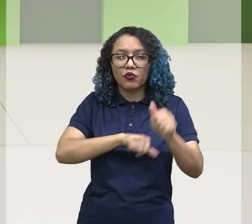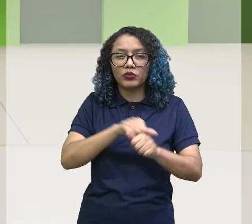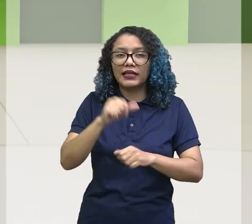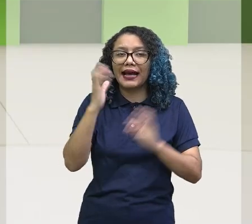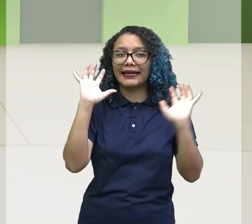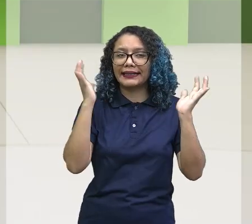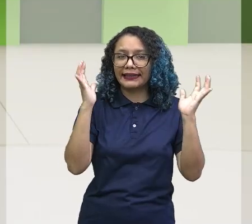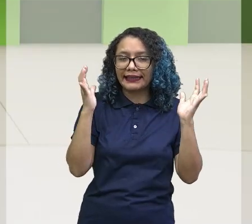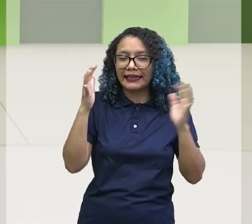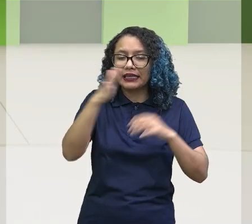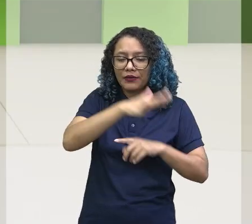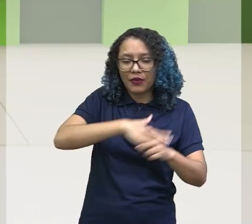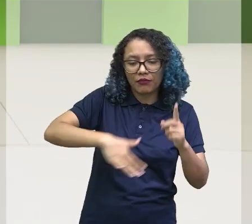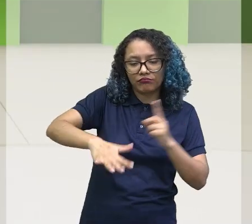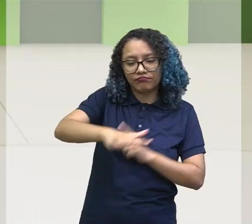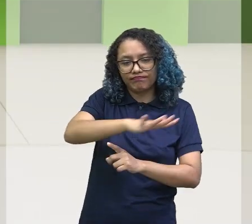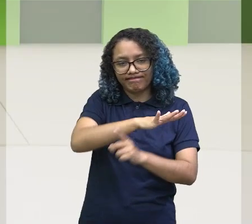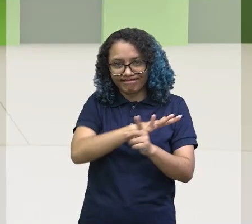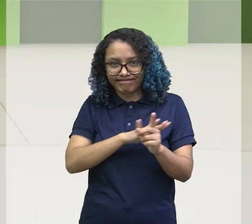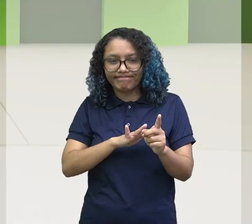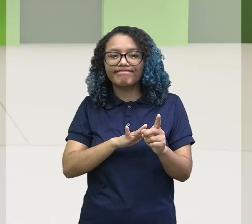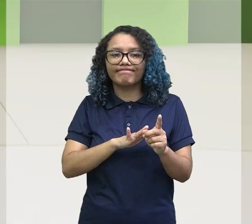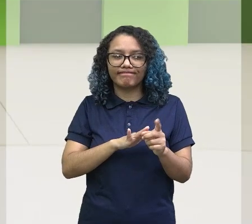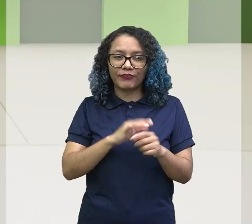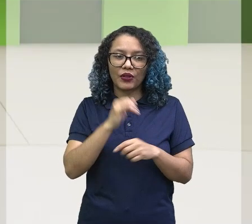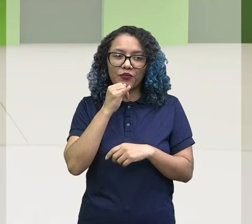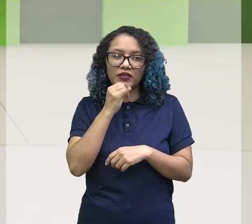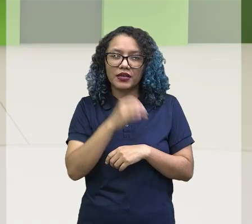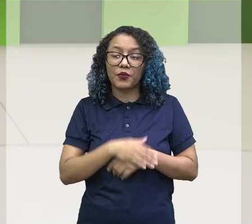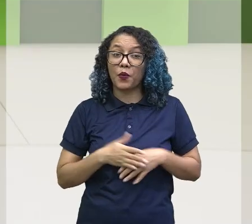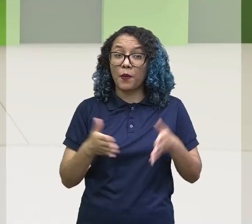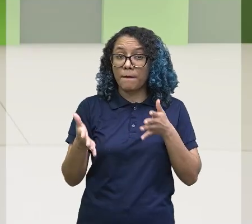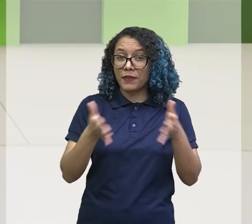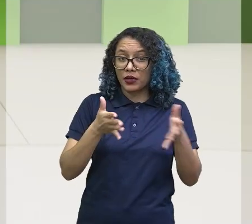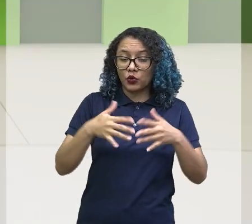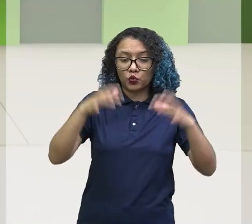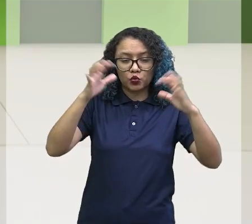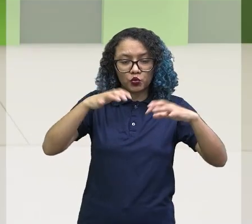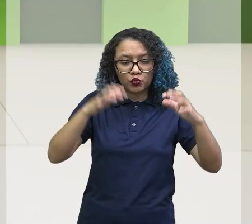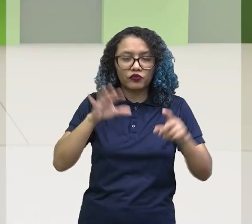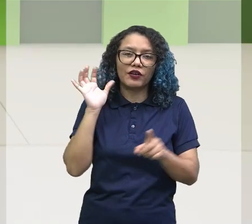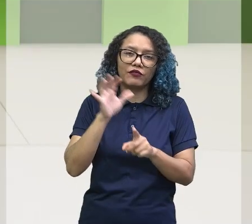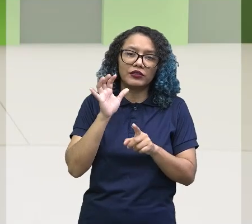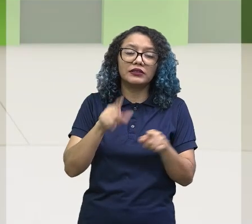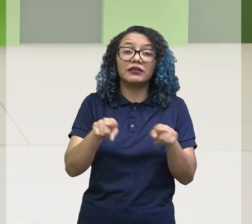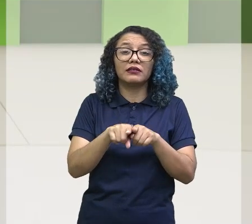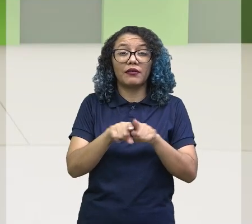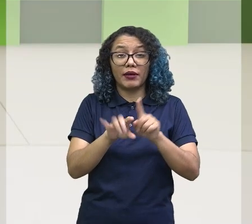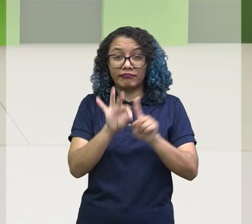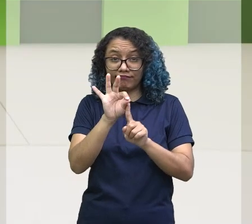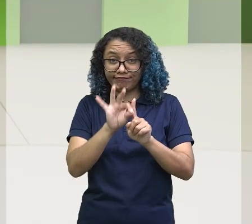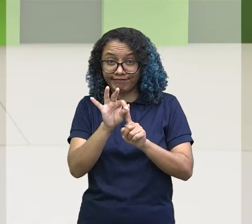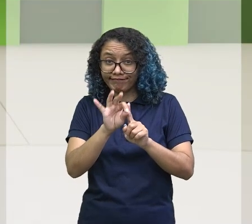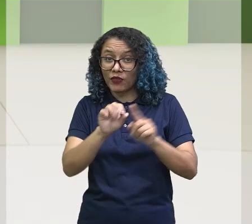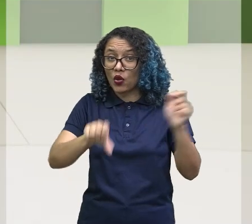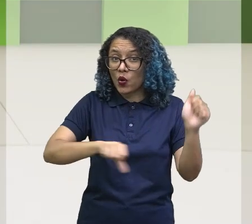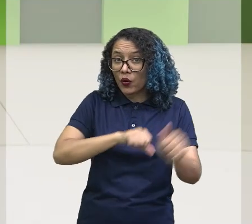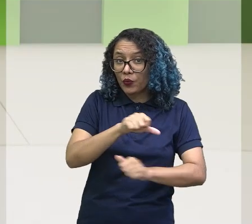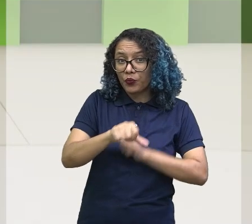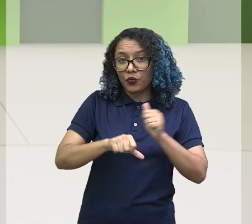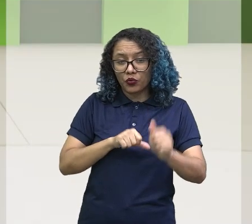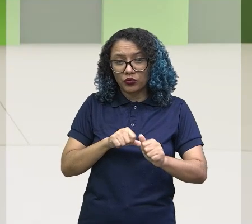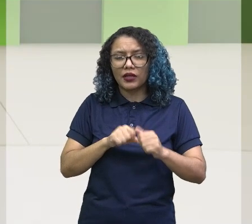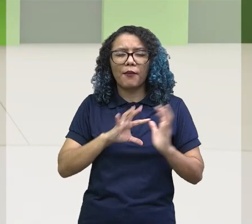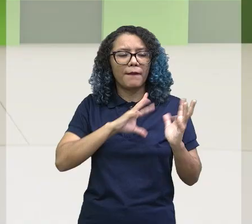ambiente, né? A gente vai ter ali a influência no período de chuvas, por exemplo, altera a temperatura, né? Então, o planeta